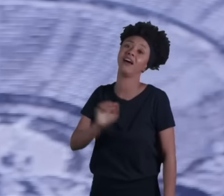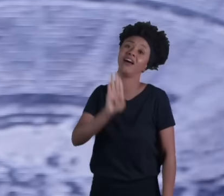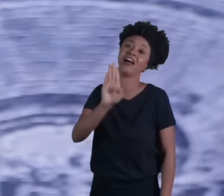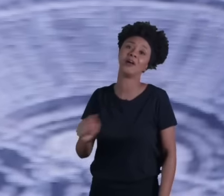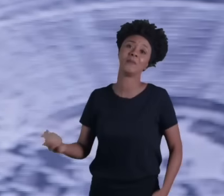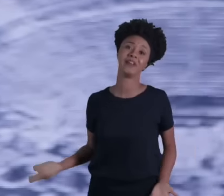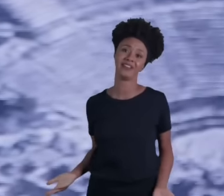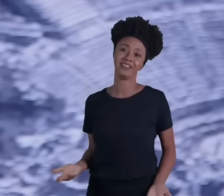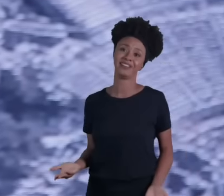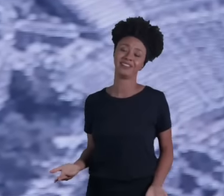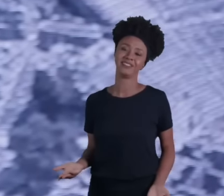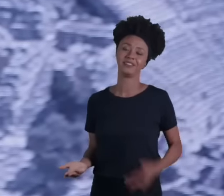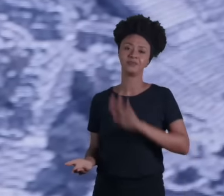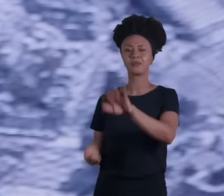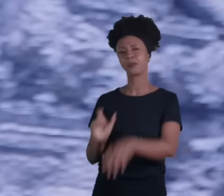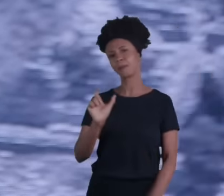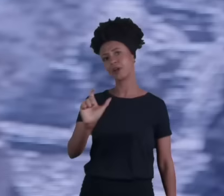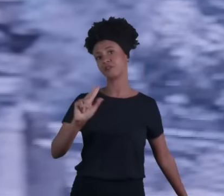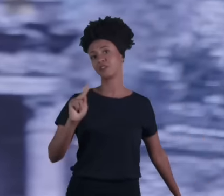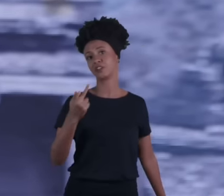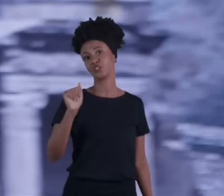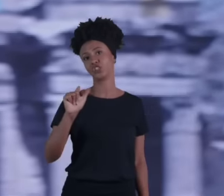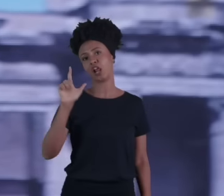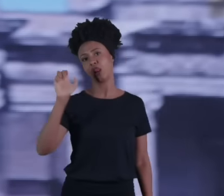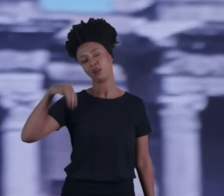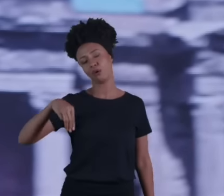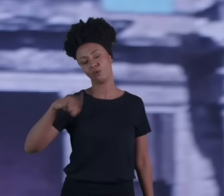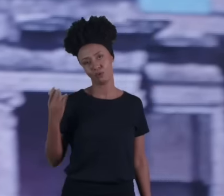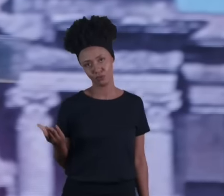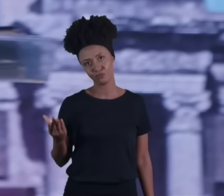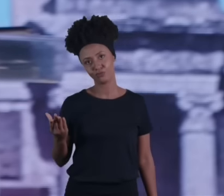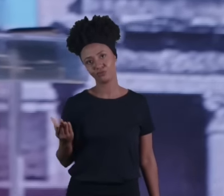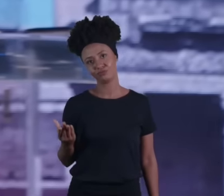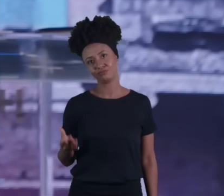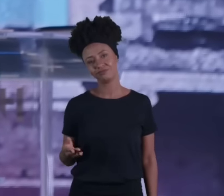Paz é shalom, no grego irene.